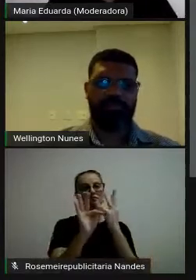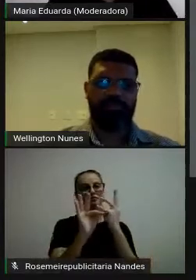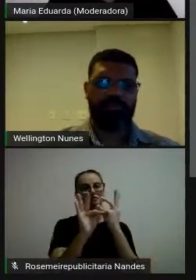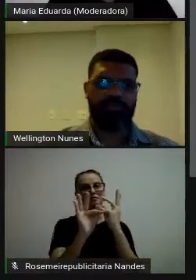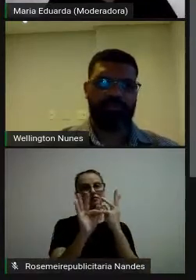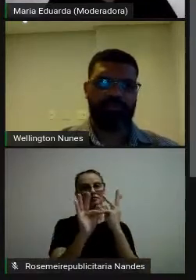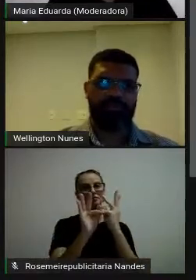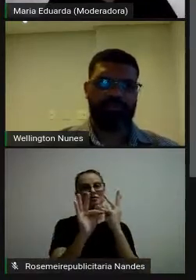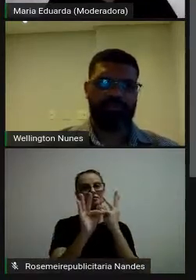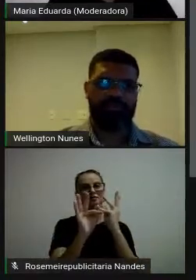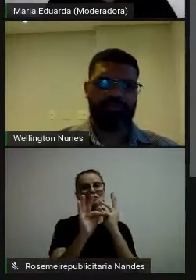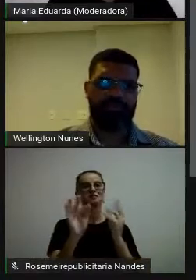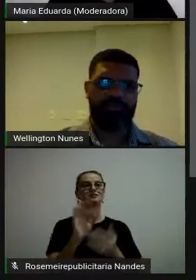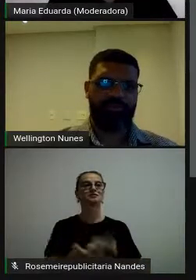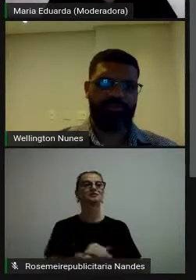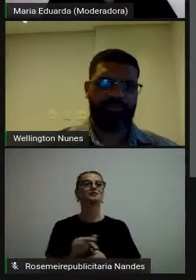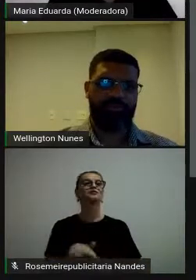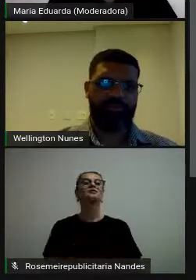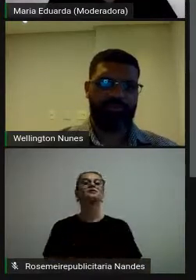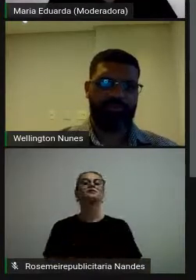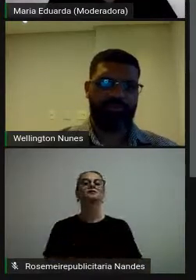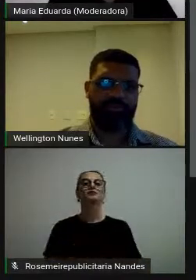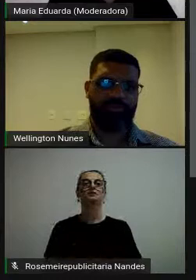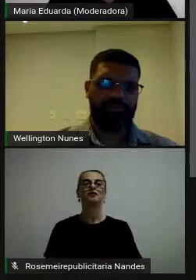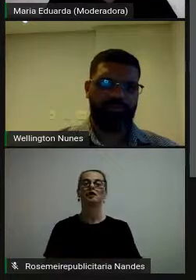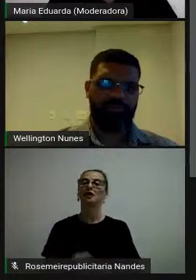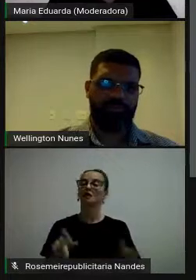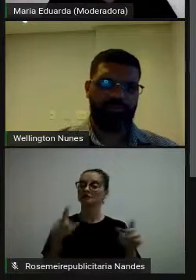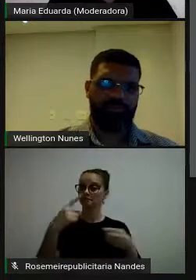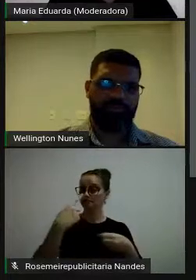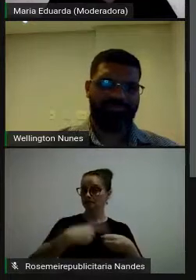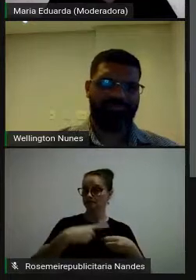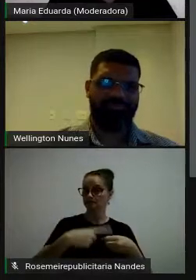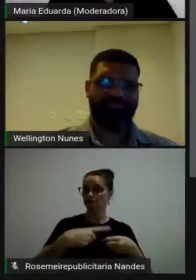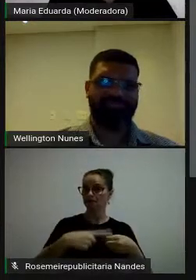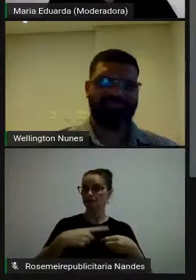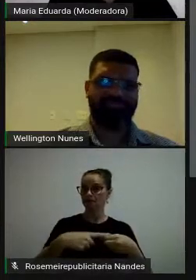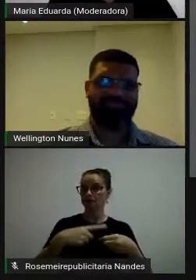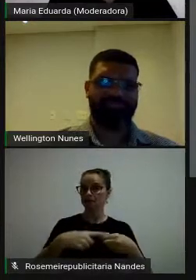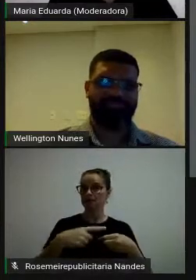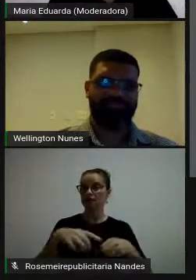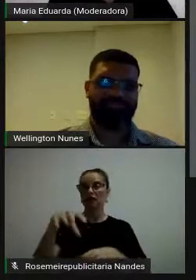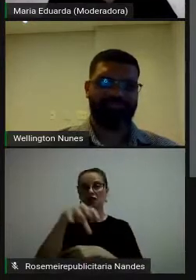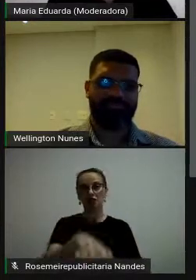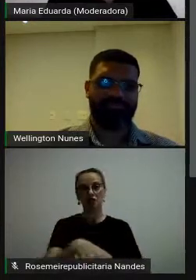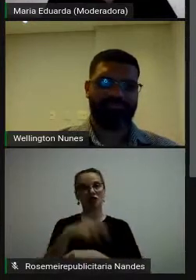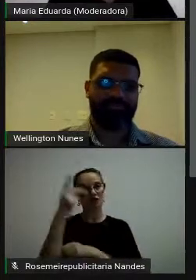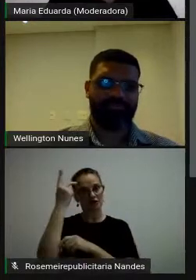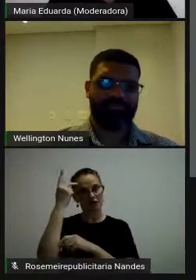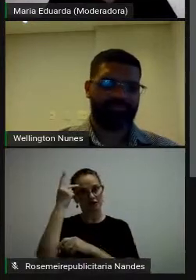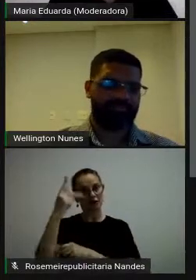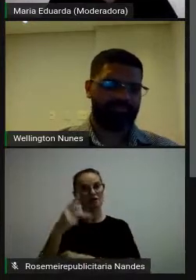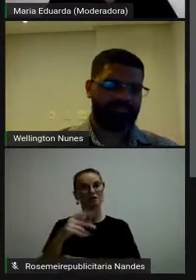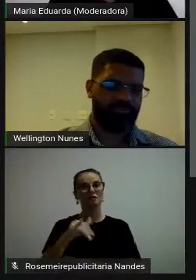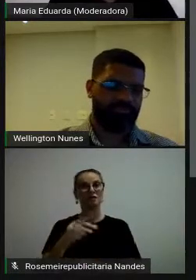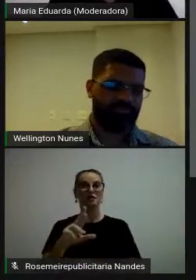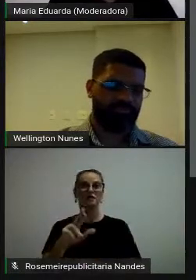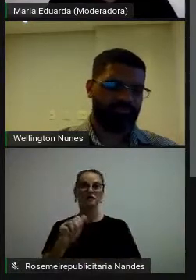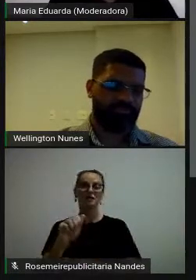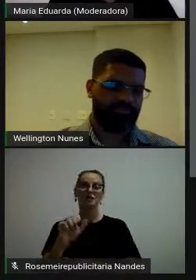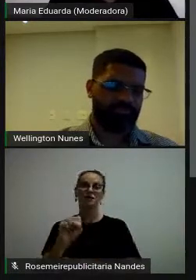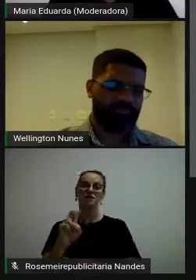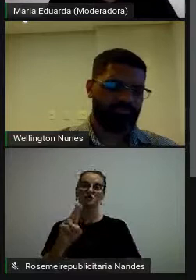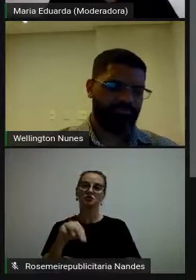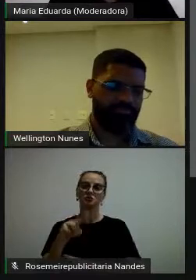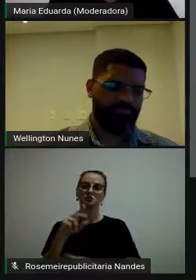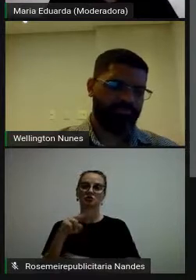pela Faculdade de Engenharia de Agrimensura de Pirassununga. Ele é mestre em Engenharia do Meio Ambiente pela Escola de Engenharia Civil e Ambiental